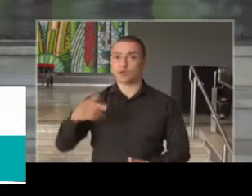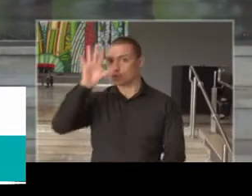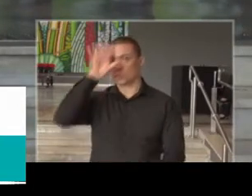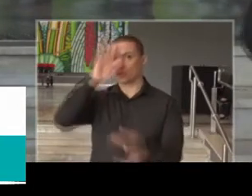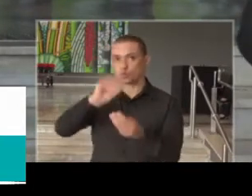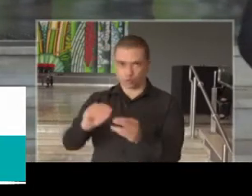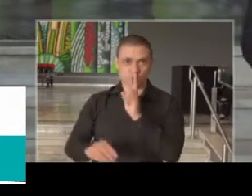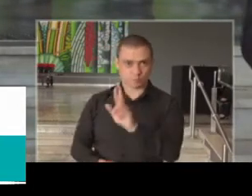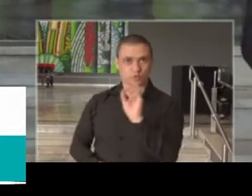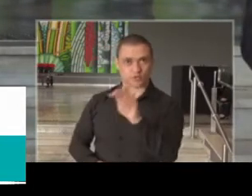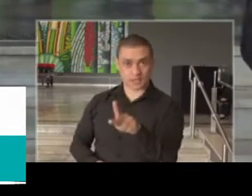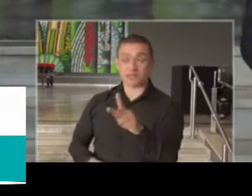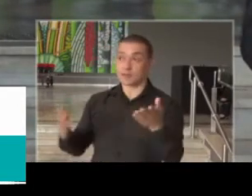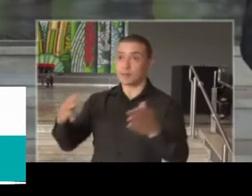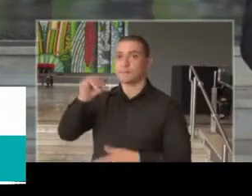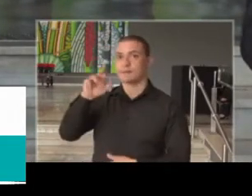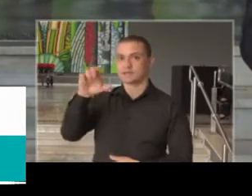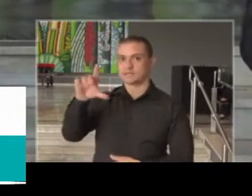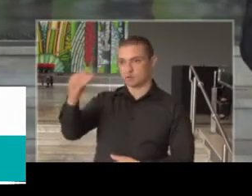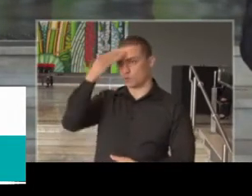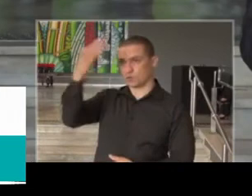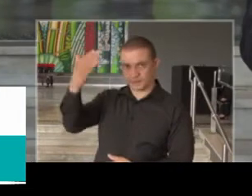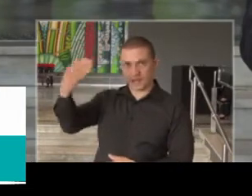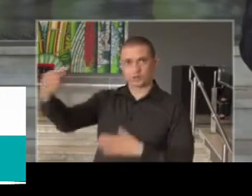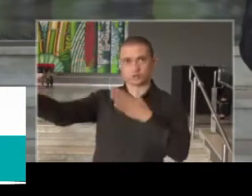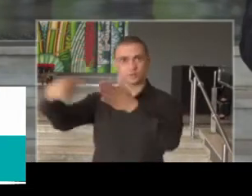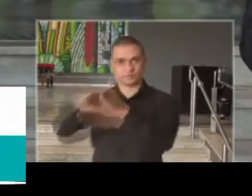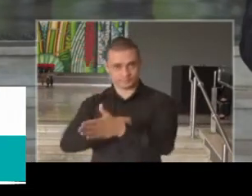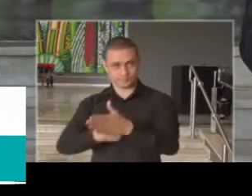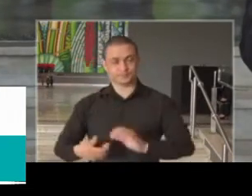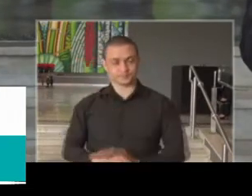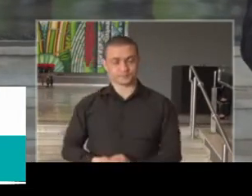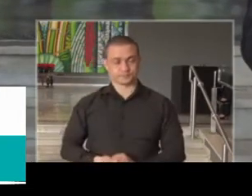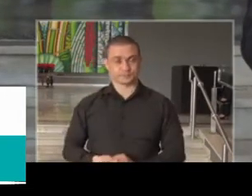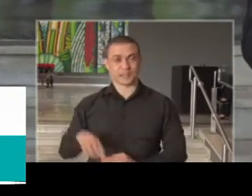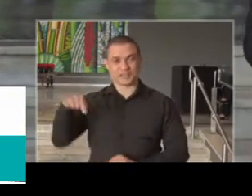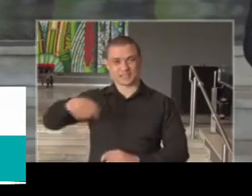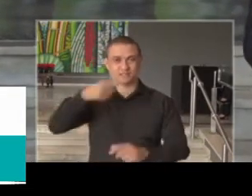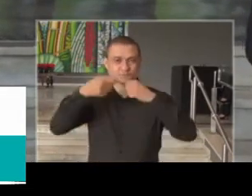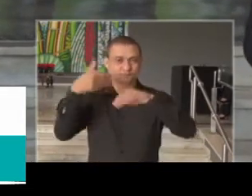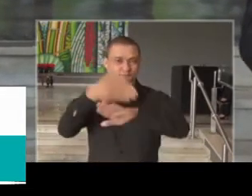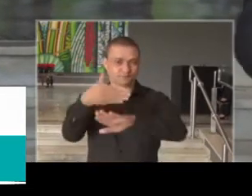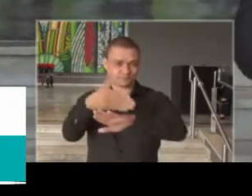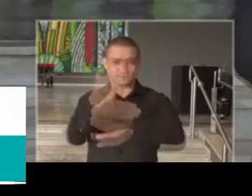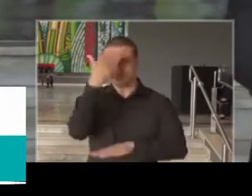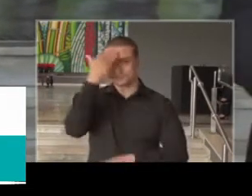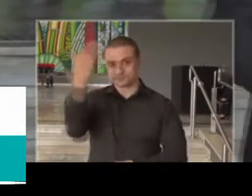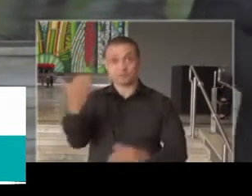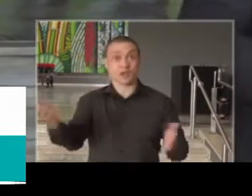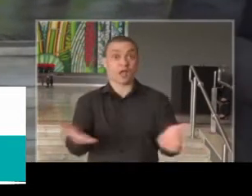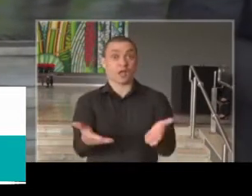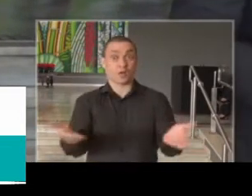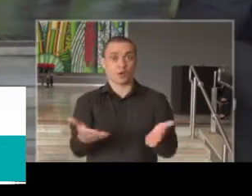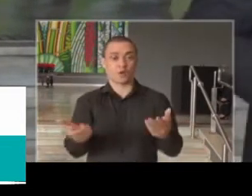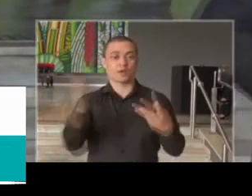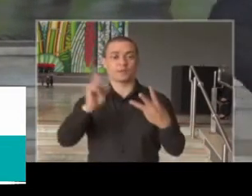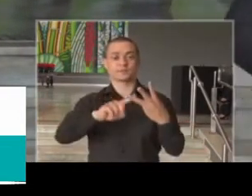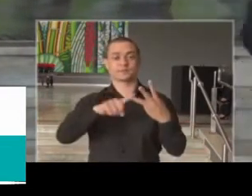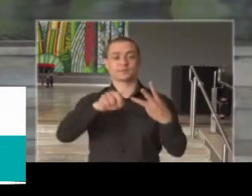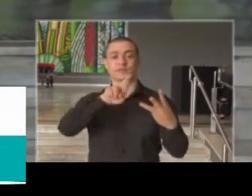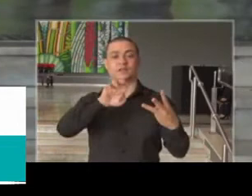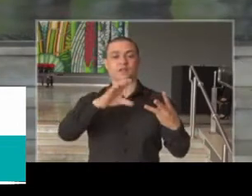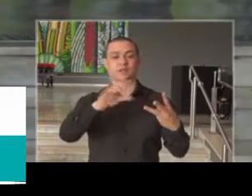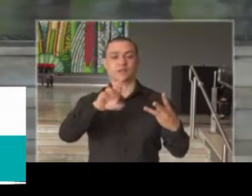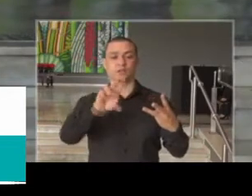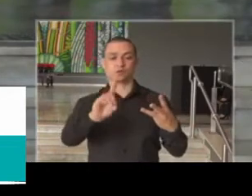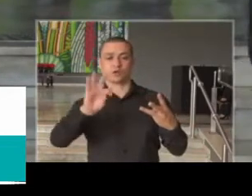nossa resposta. E, Marcelo, agradeço mais uma vez pela sua participação aqui na nossa coletiva. Vamos agora à Record TV.